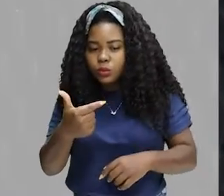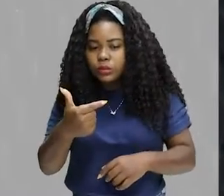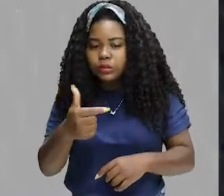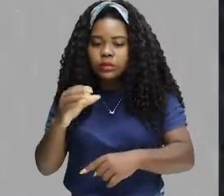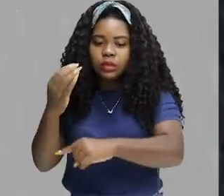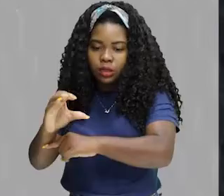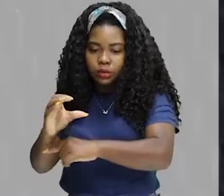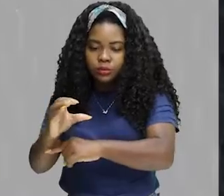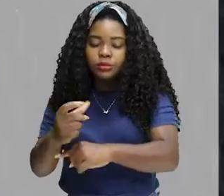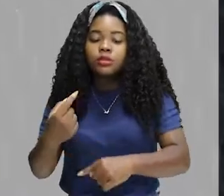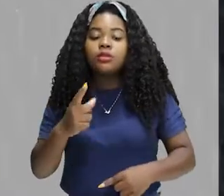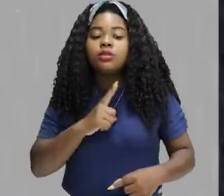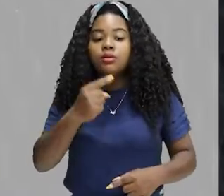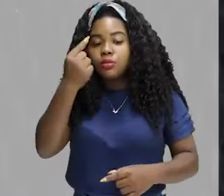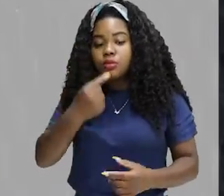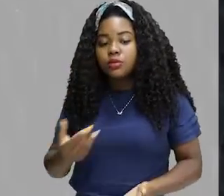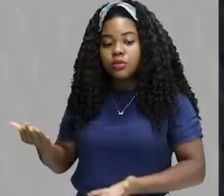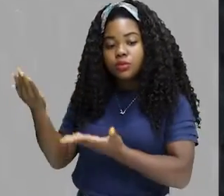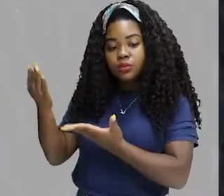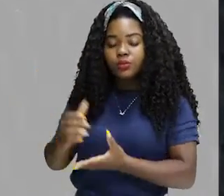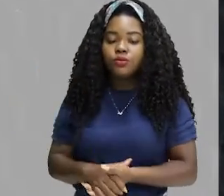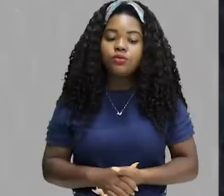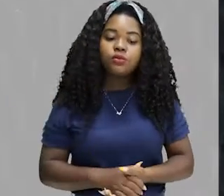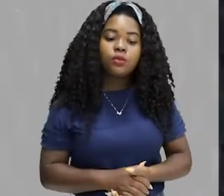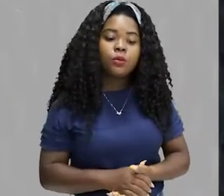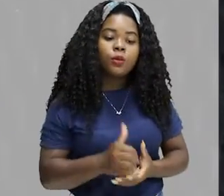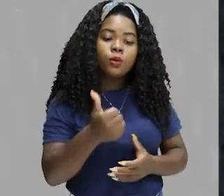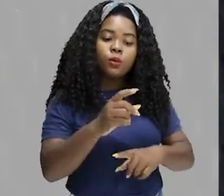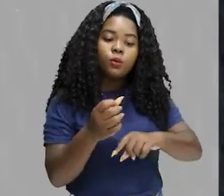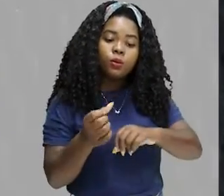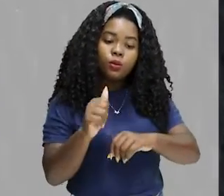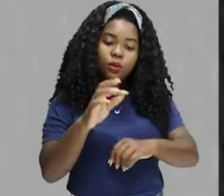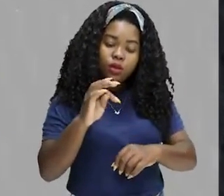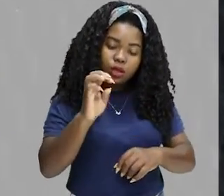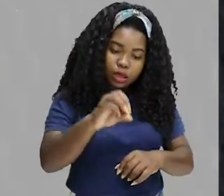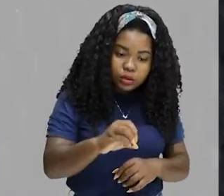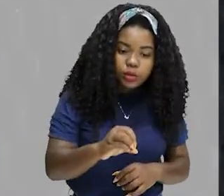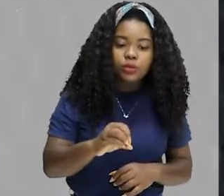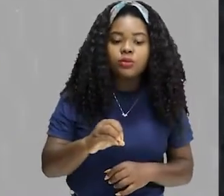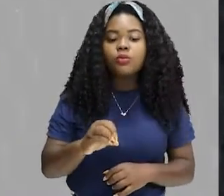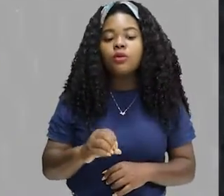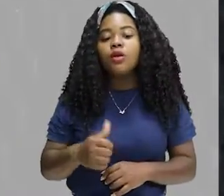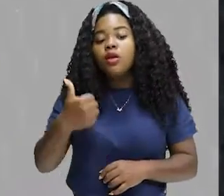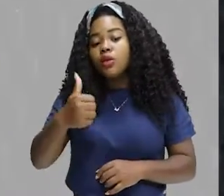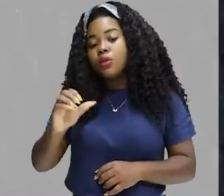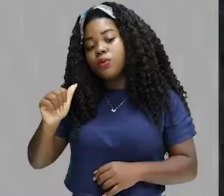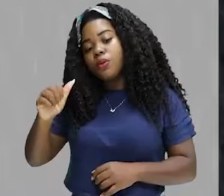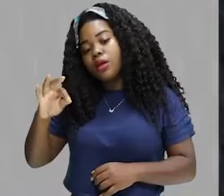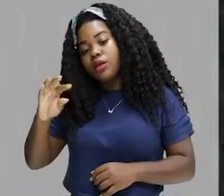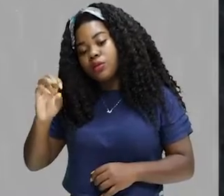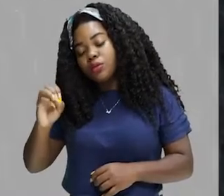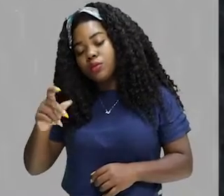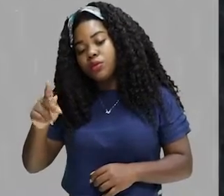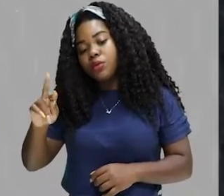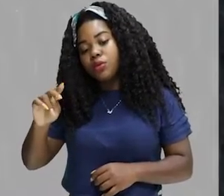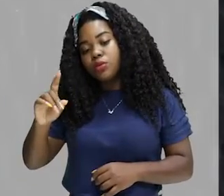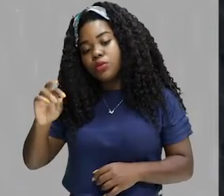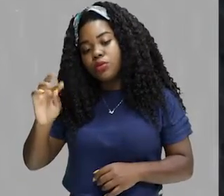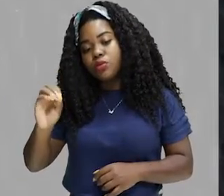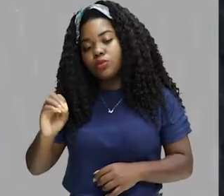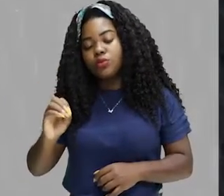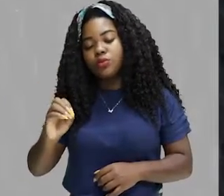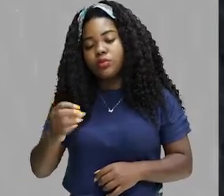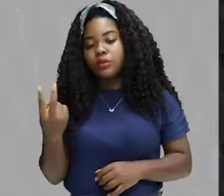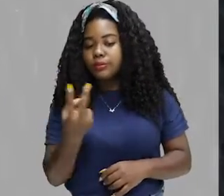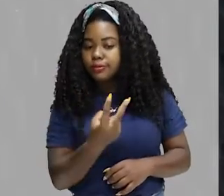nós temos um átomo de carbono no reagente, um átomo de carbono no produto, 2